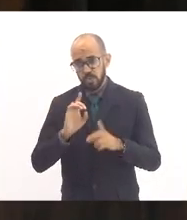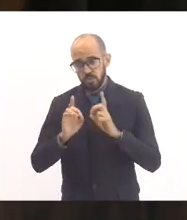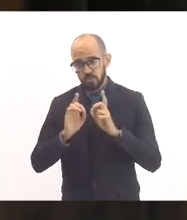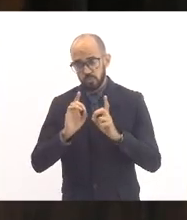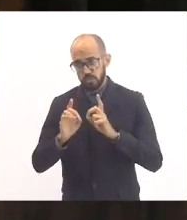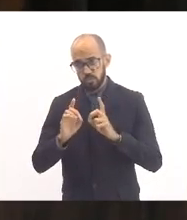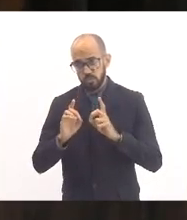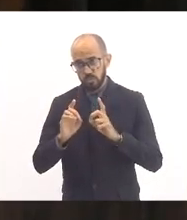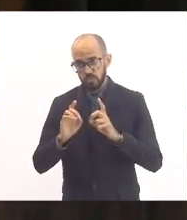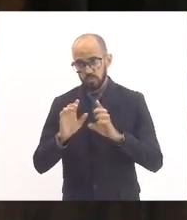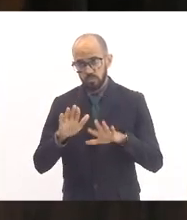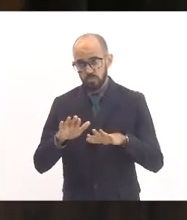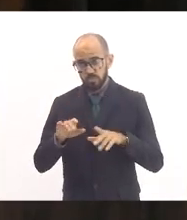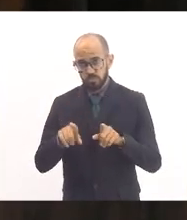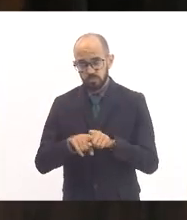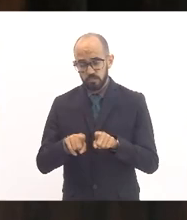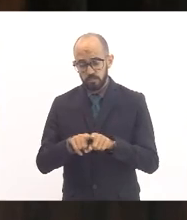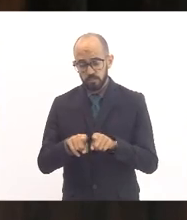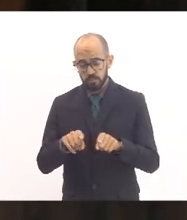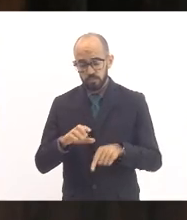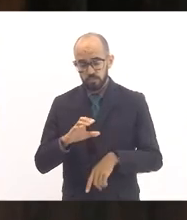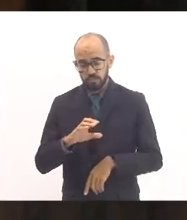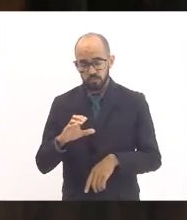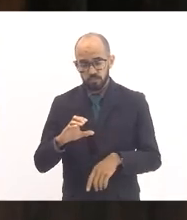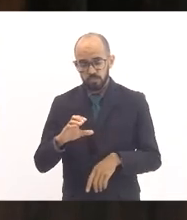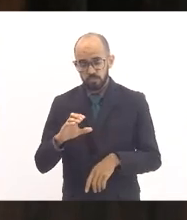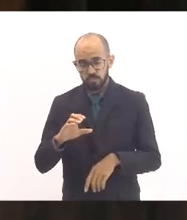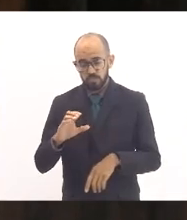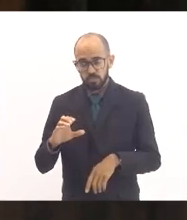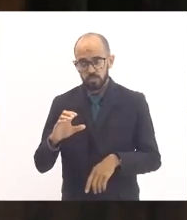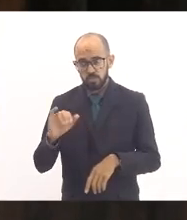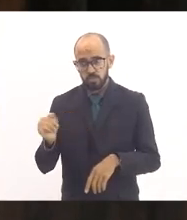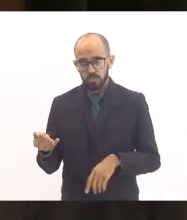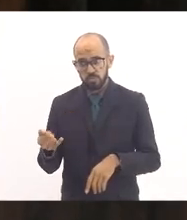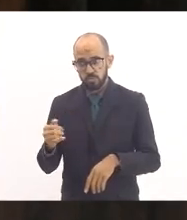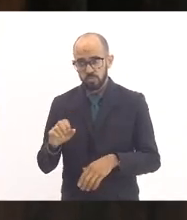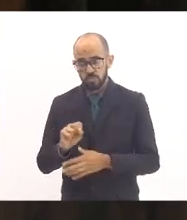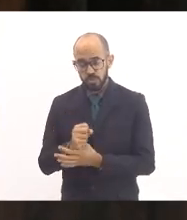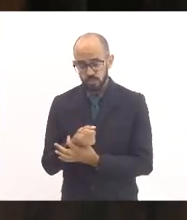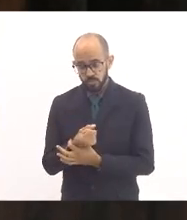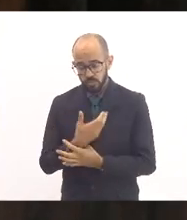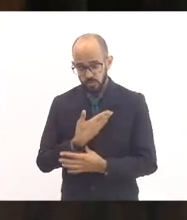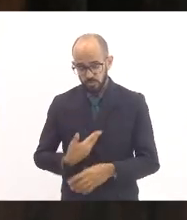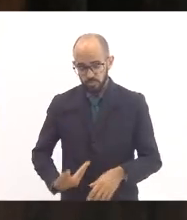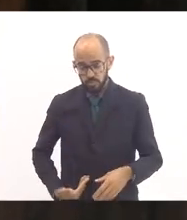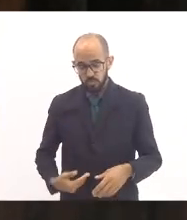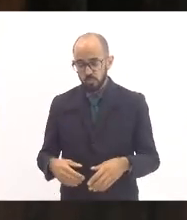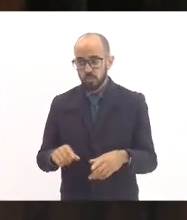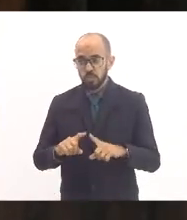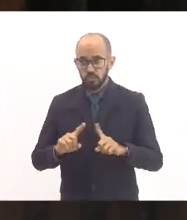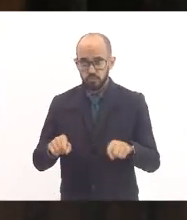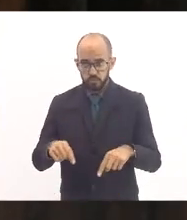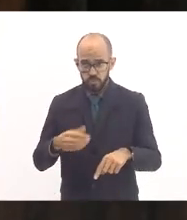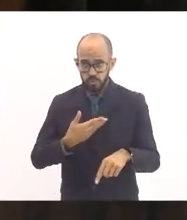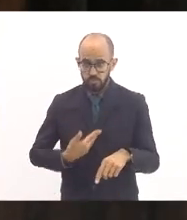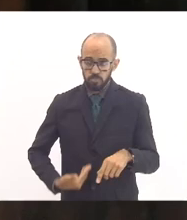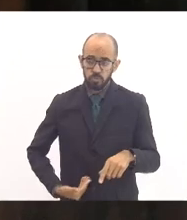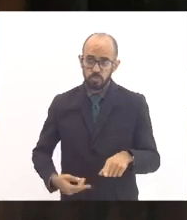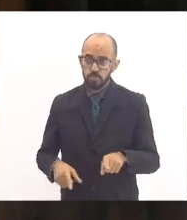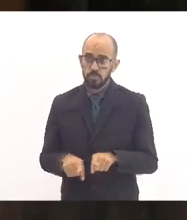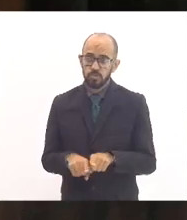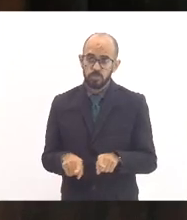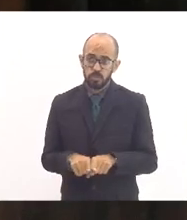no âmbito da comissão de Segurança Pública presidida pelo deputado Carlos Augusto pela comissão de servidores que as comissões podem